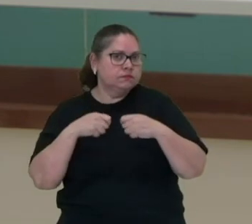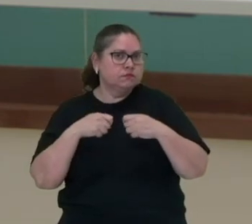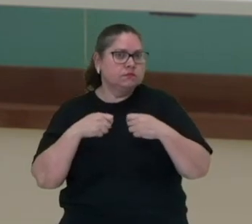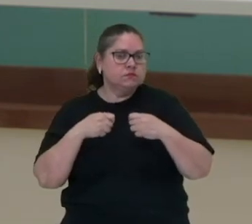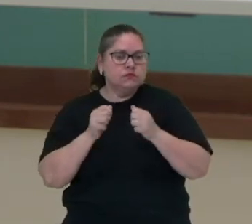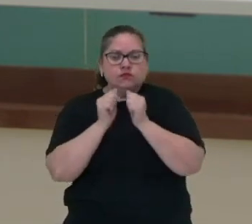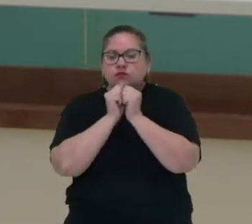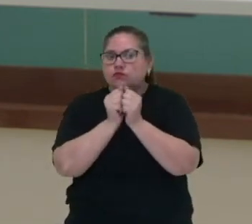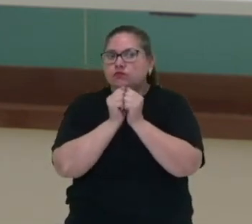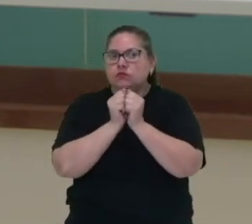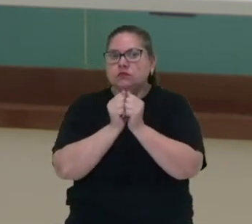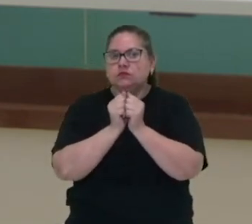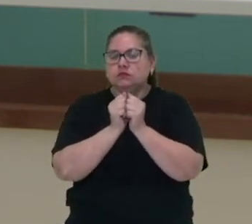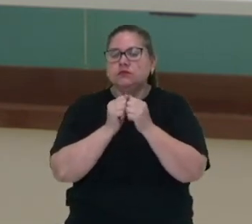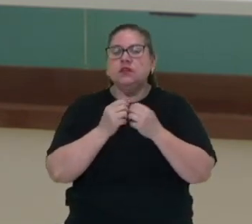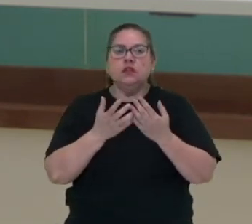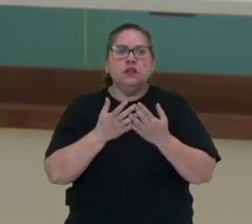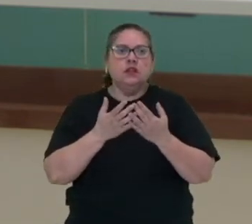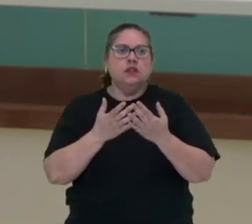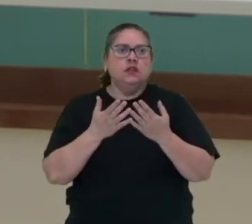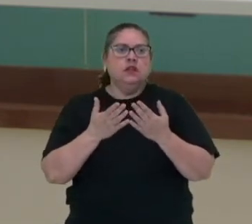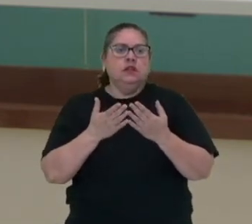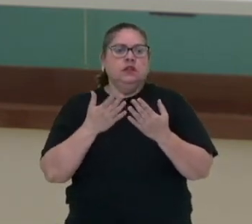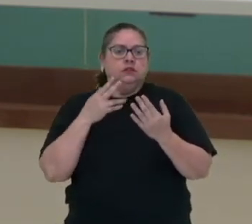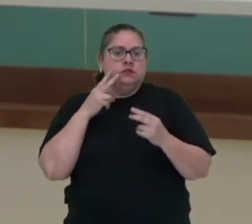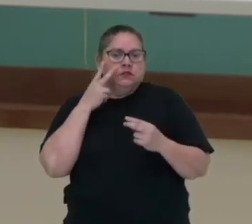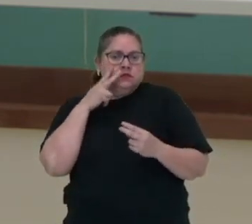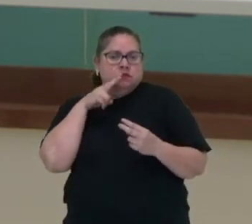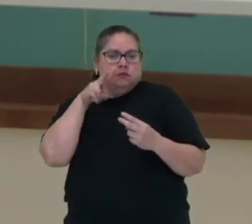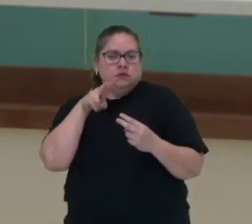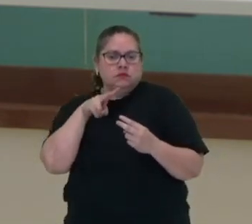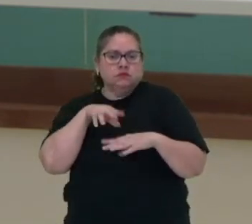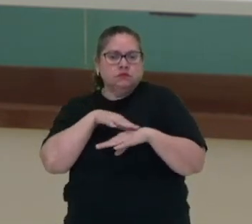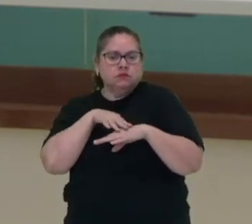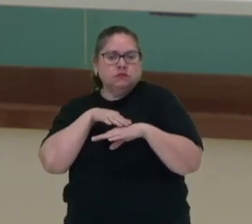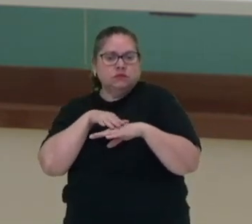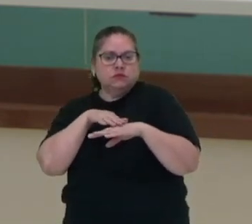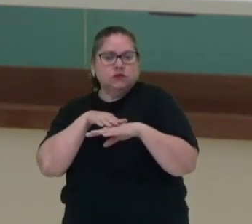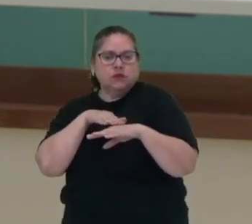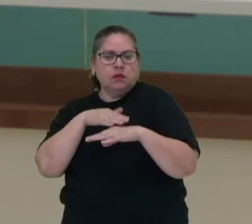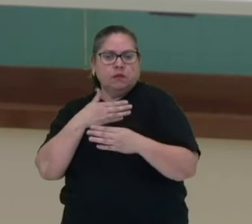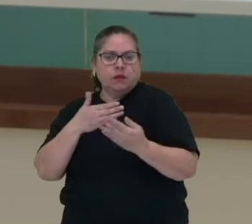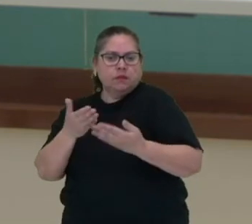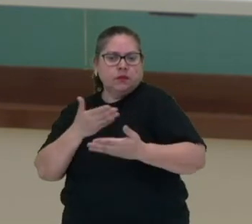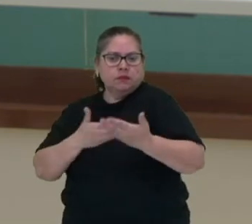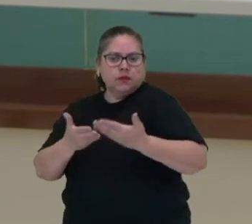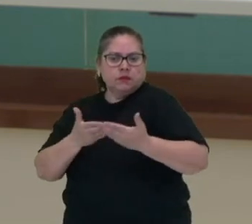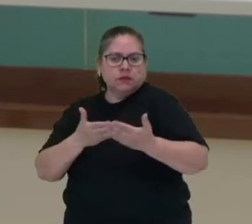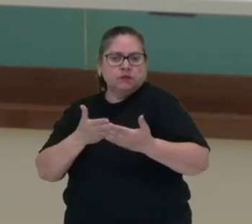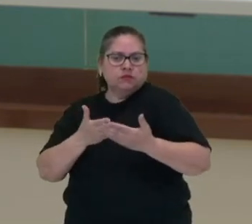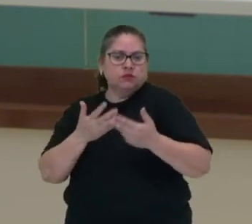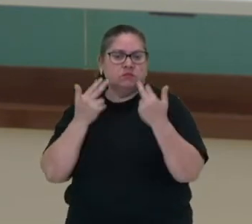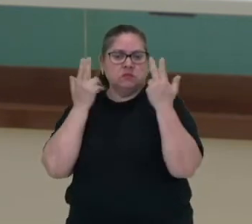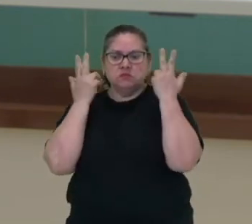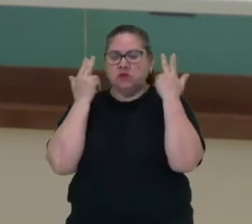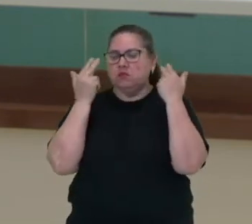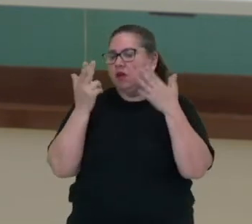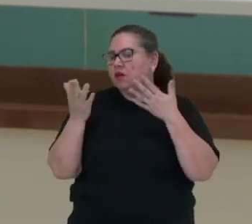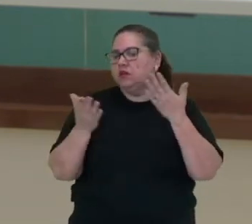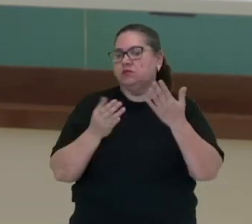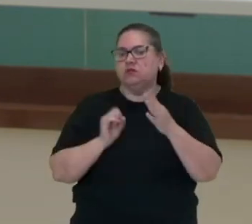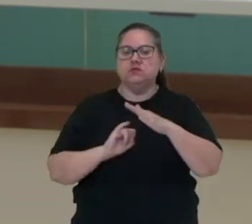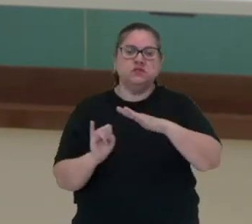coisas juntas, ser natural. Encarar o público, conversar ali como se a gente estivesse num ambiente comum,